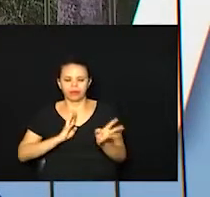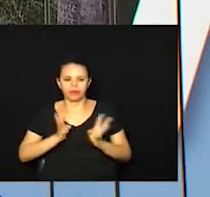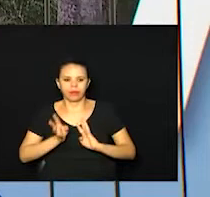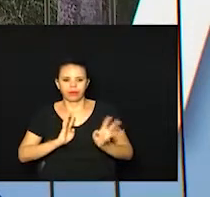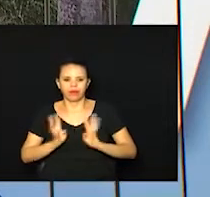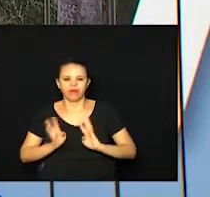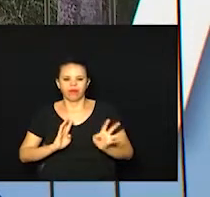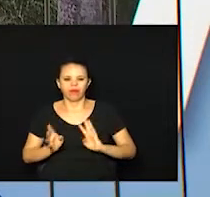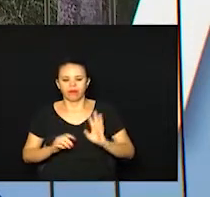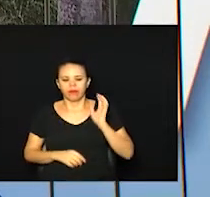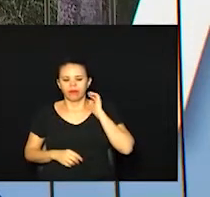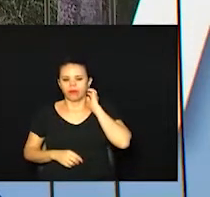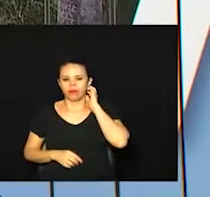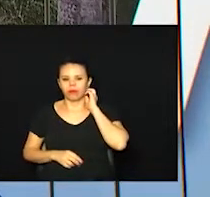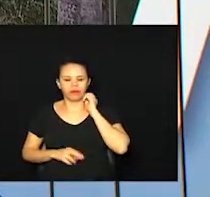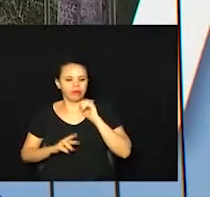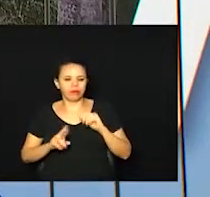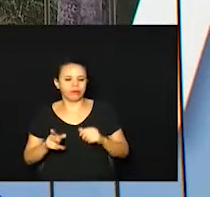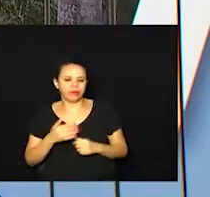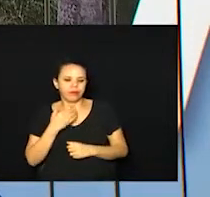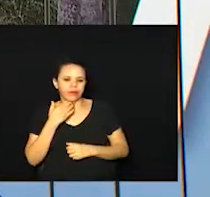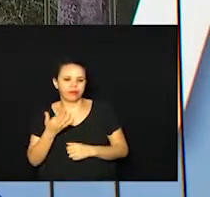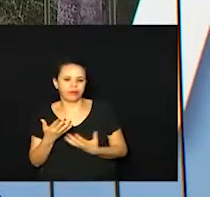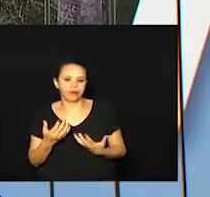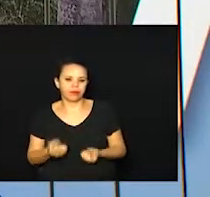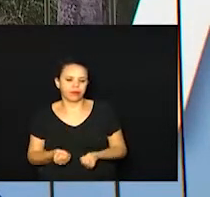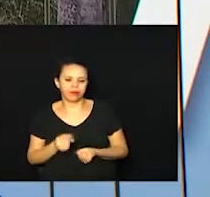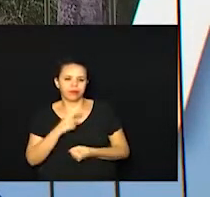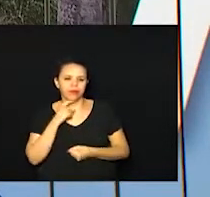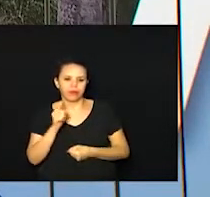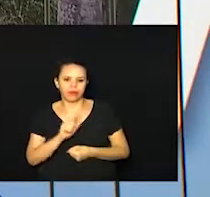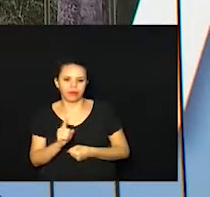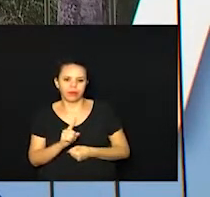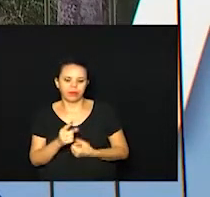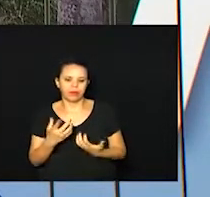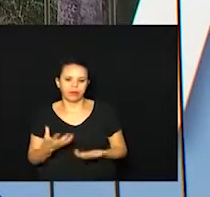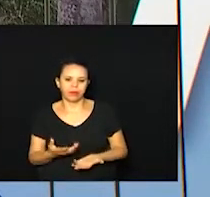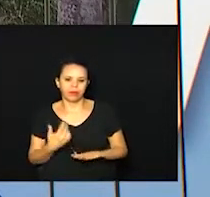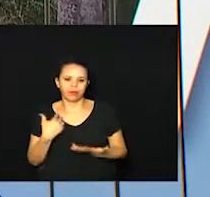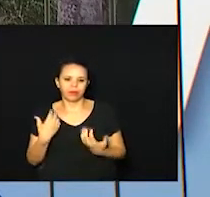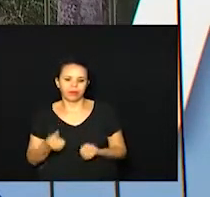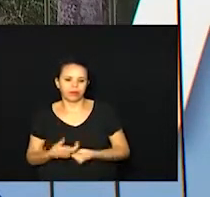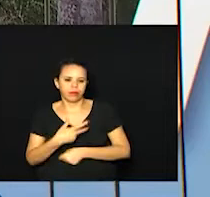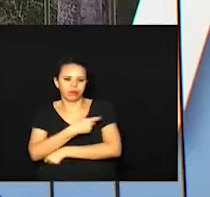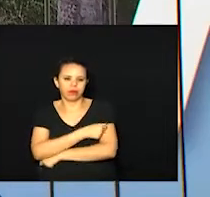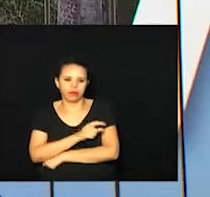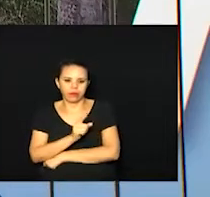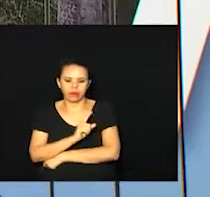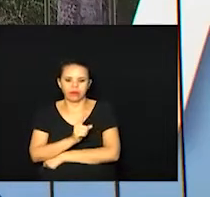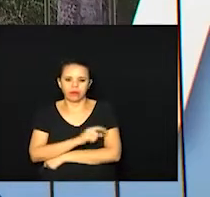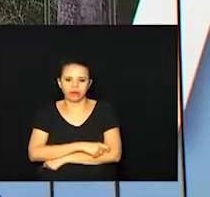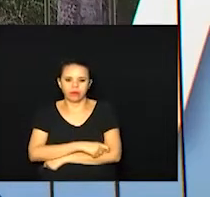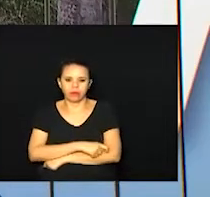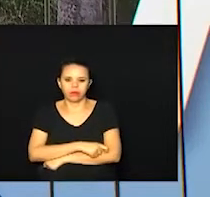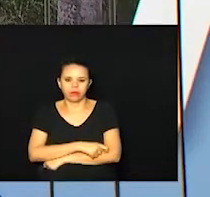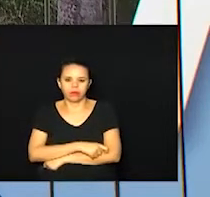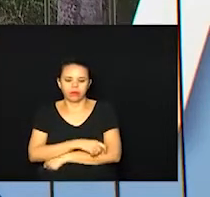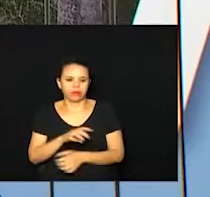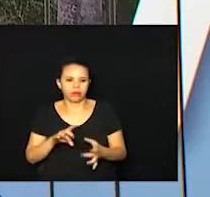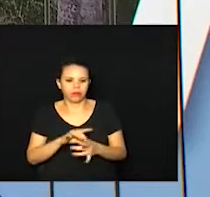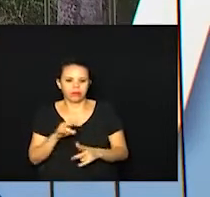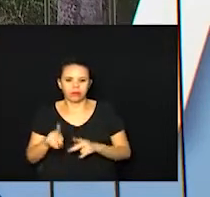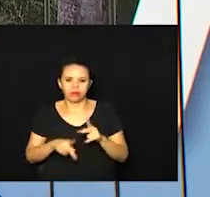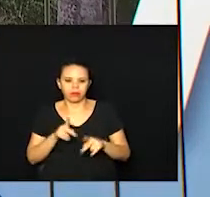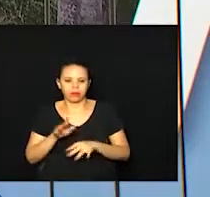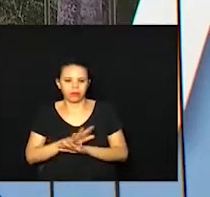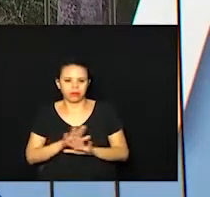aglomeração, ele não vai tolher ninguém que queira dizer, não vou tomar vacina. Só que também não vai permitir que essa